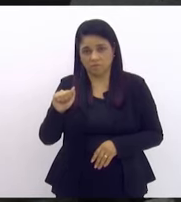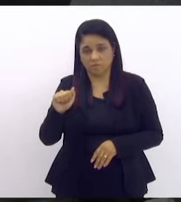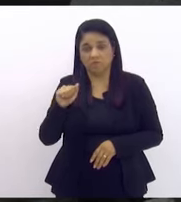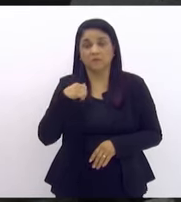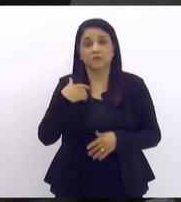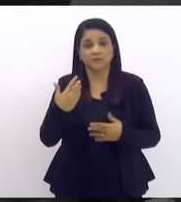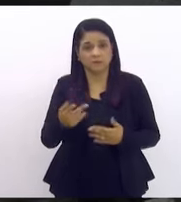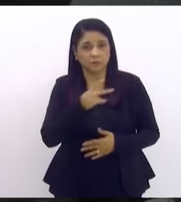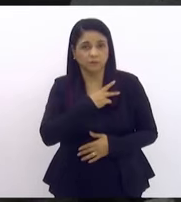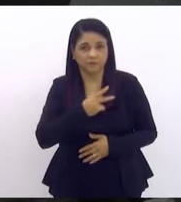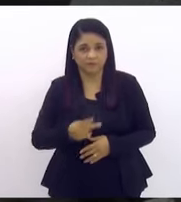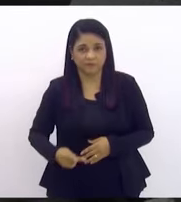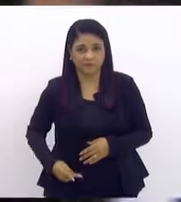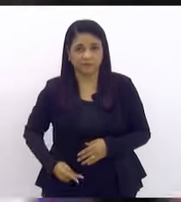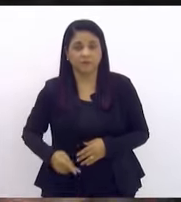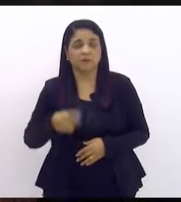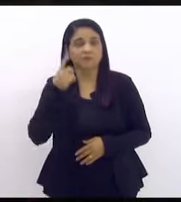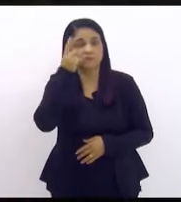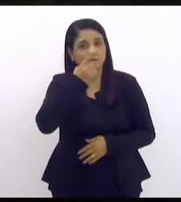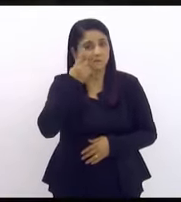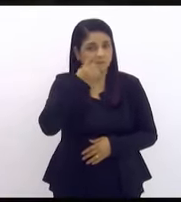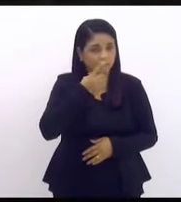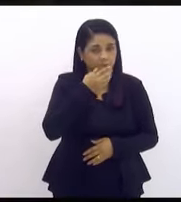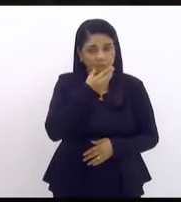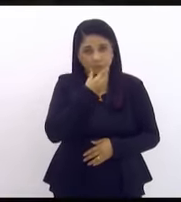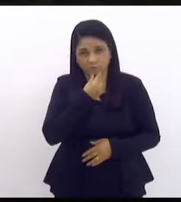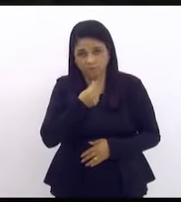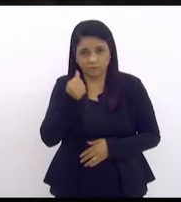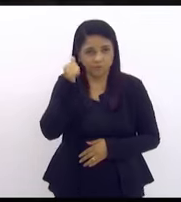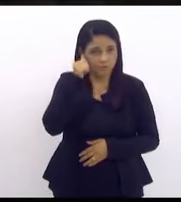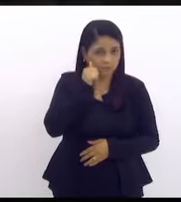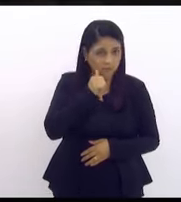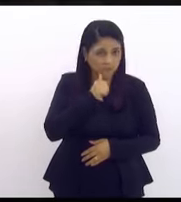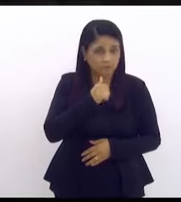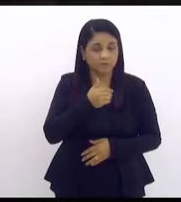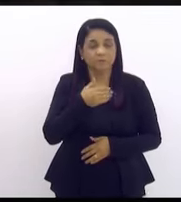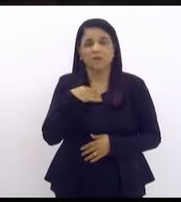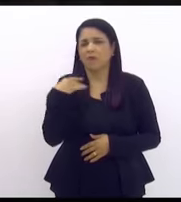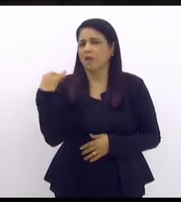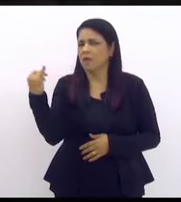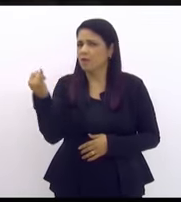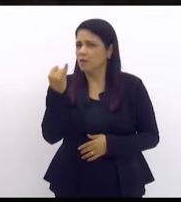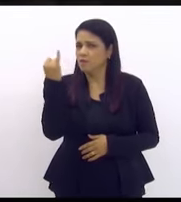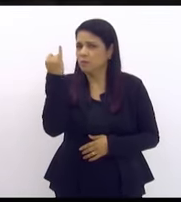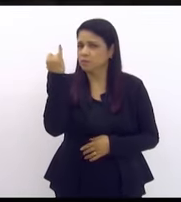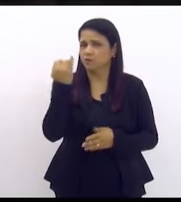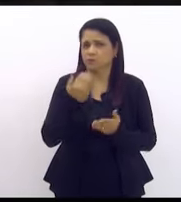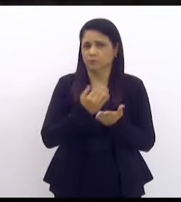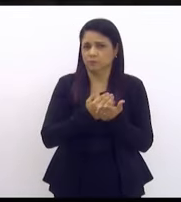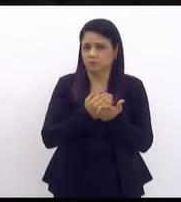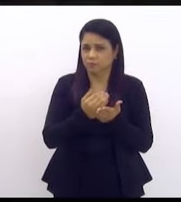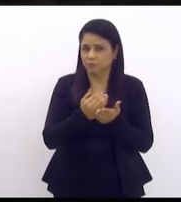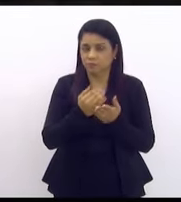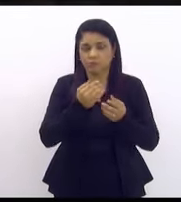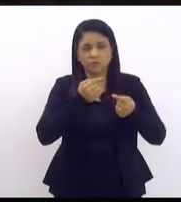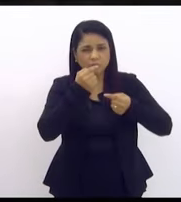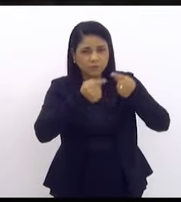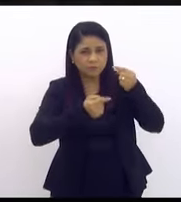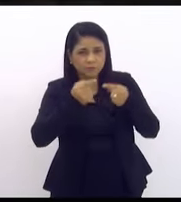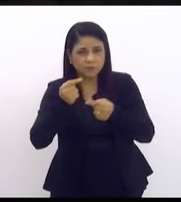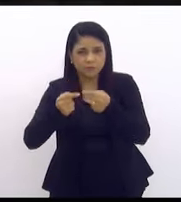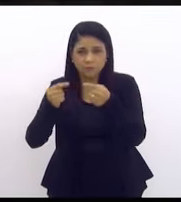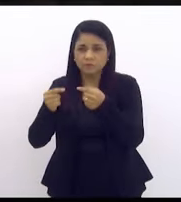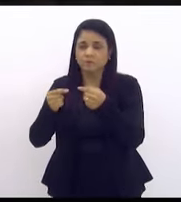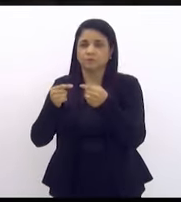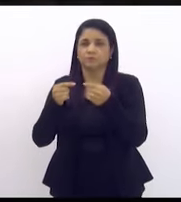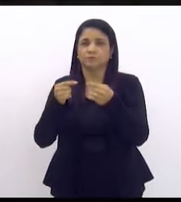Senhor presidente, senhoras deputadas, senhores deputados, muito importante o início desses debates com